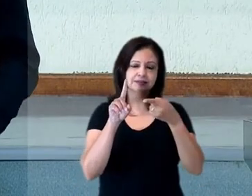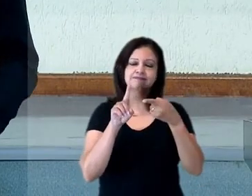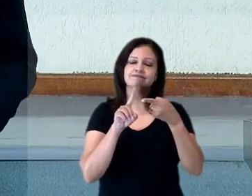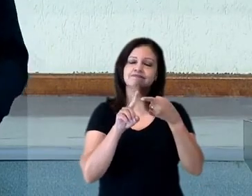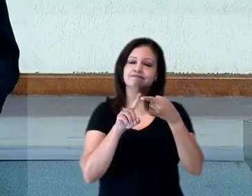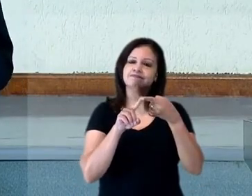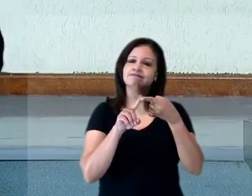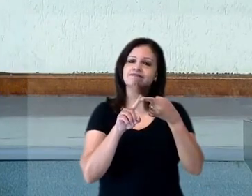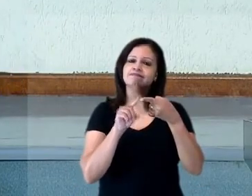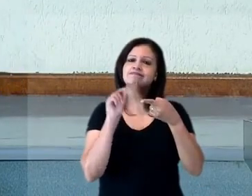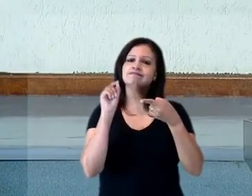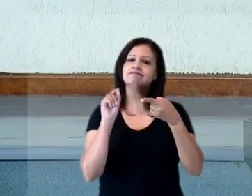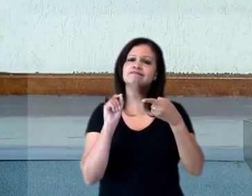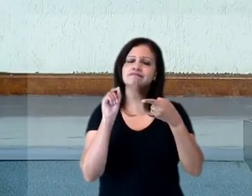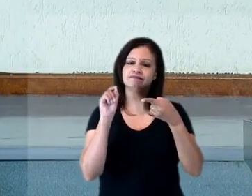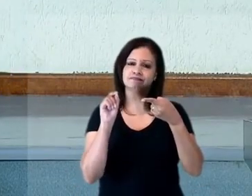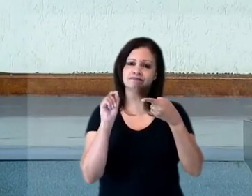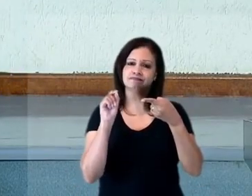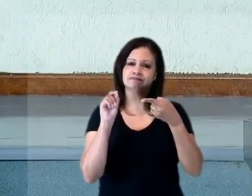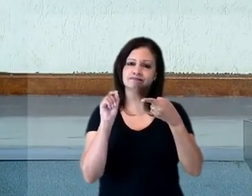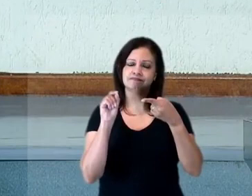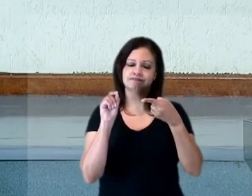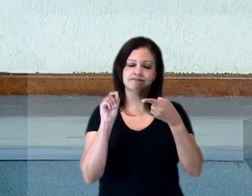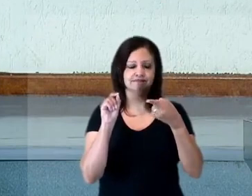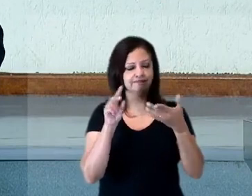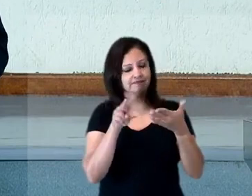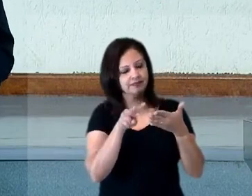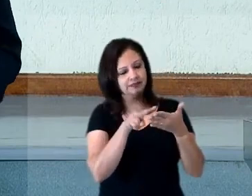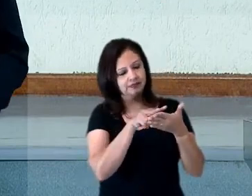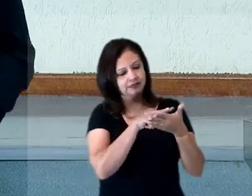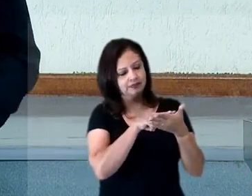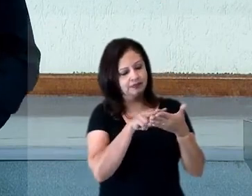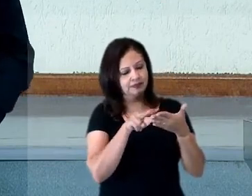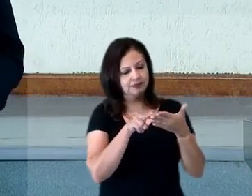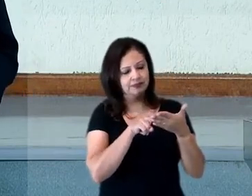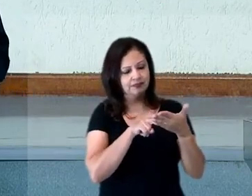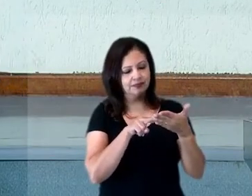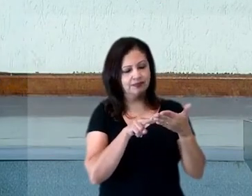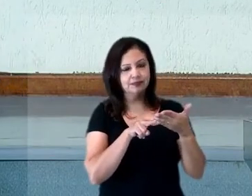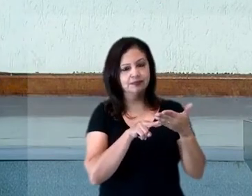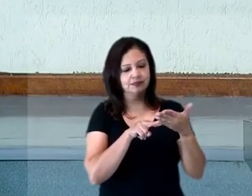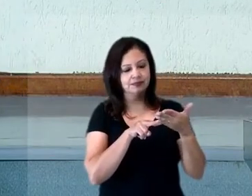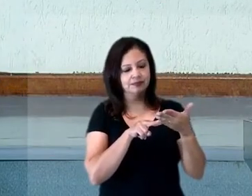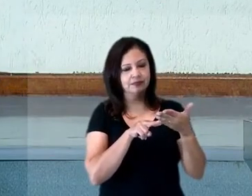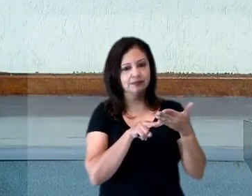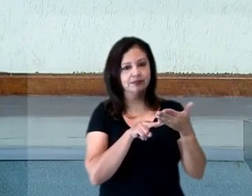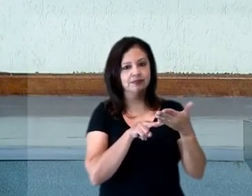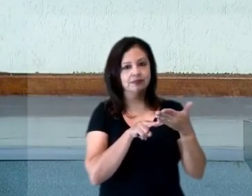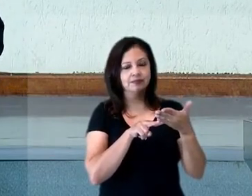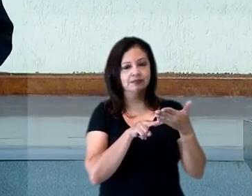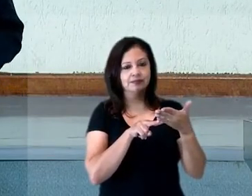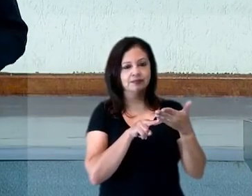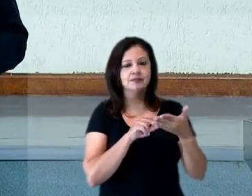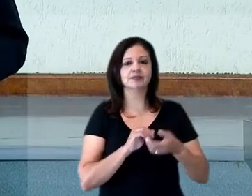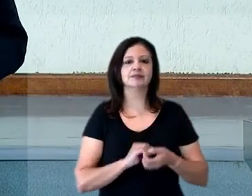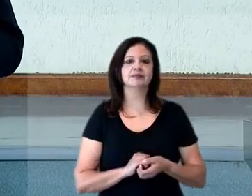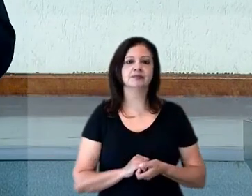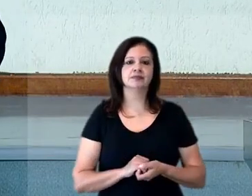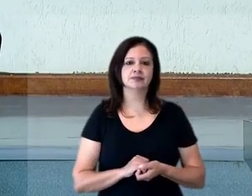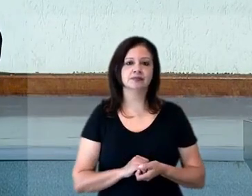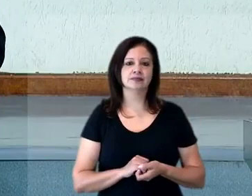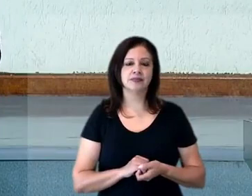Jesus para nós, nesse texto, nesses versos 34 e 35, é